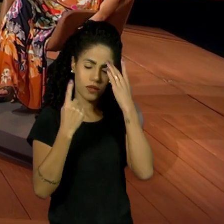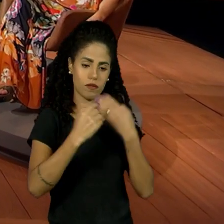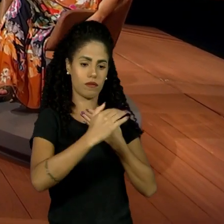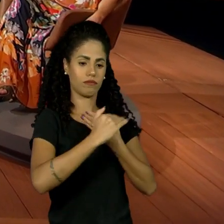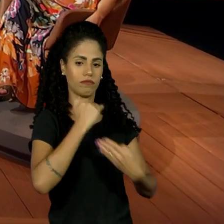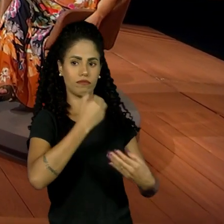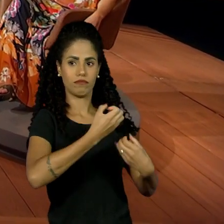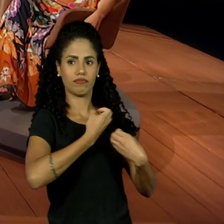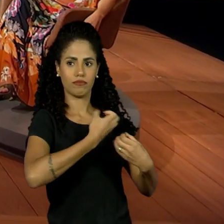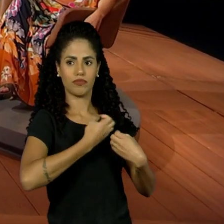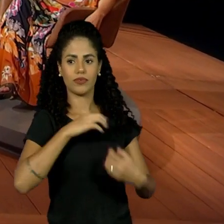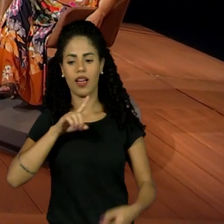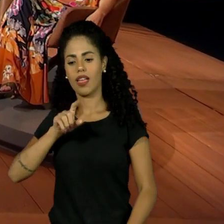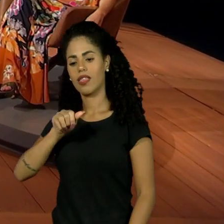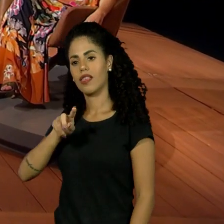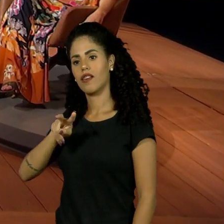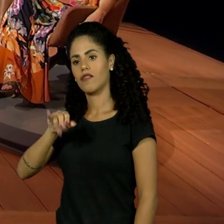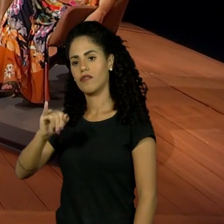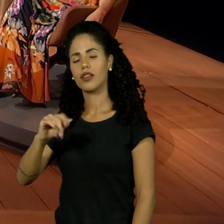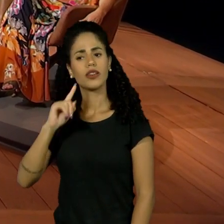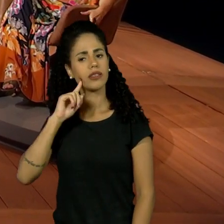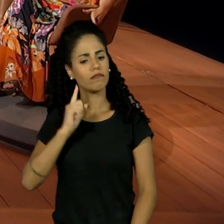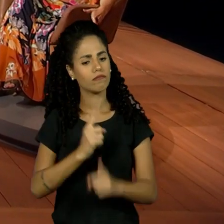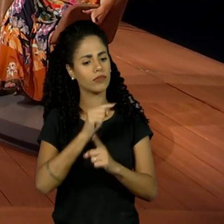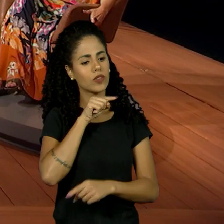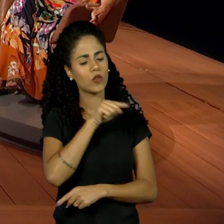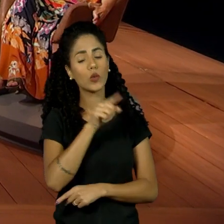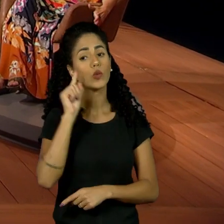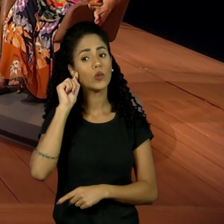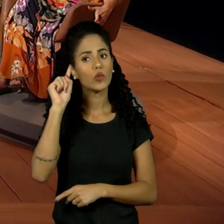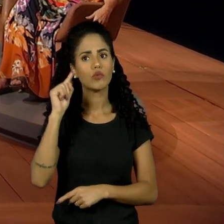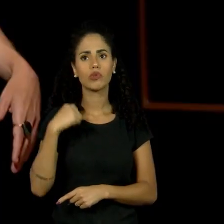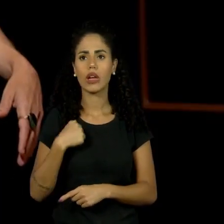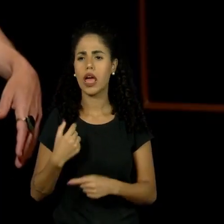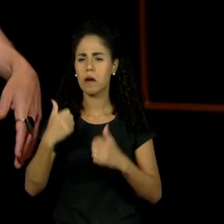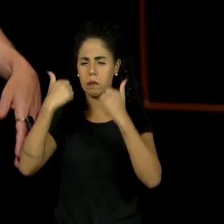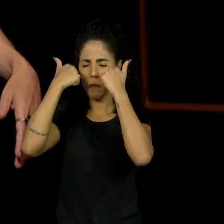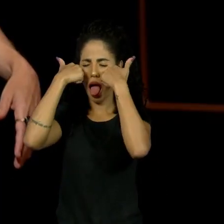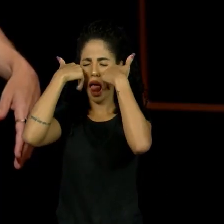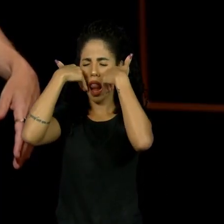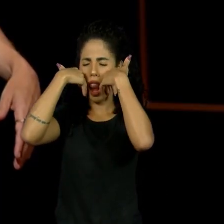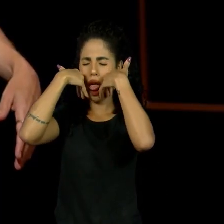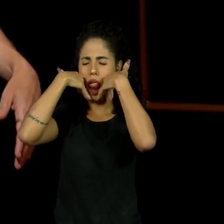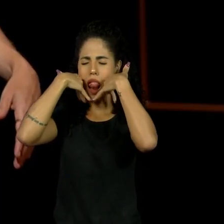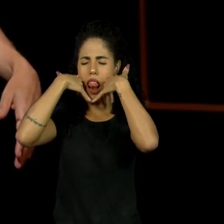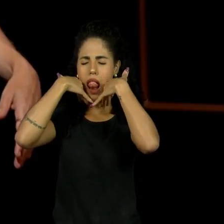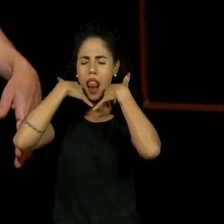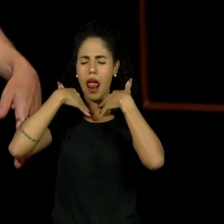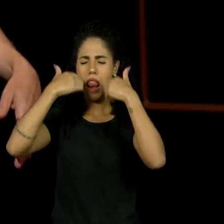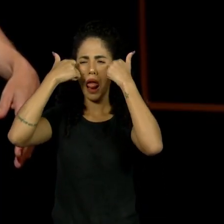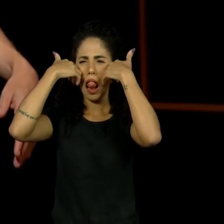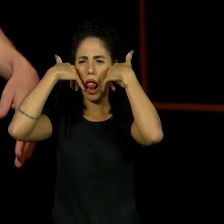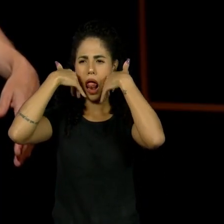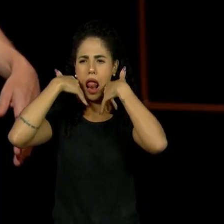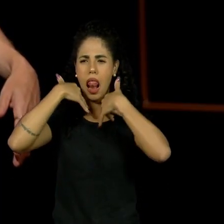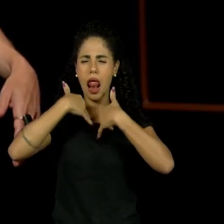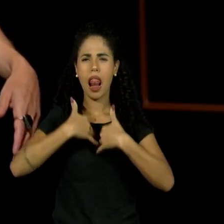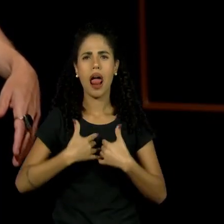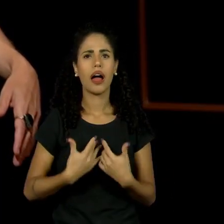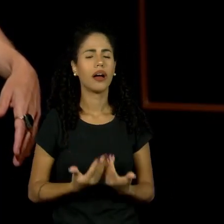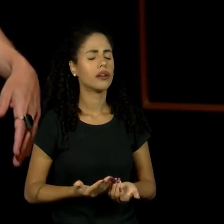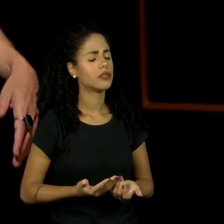Leviton. E aí a gente se encontrou naquele dia, eu chorando, né? Meu mundo caiu. Ele virou para mim e falou